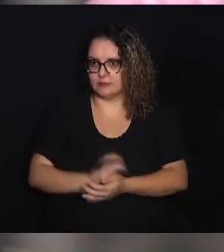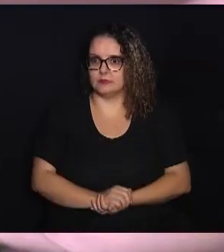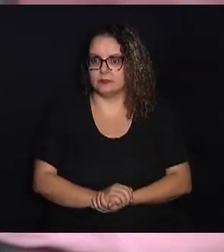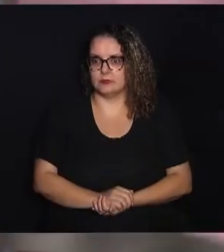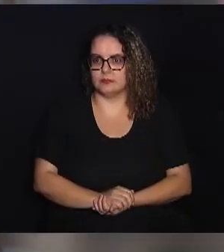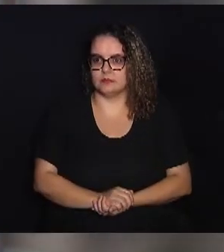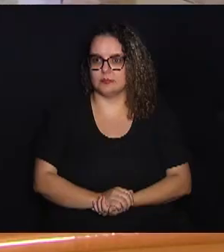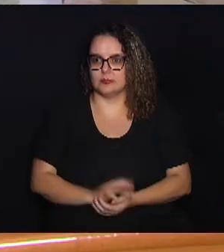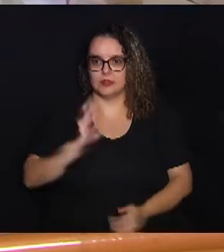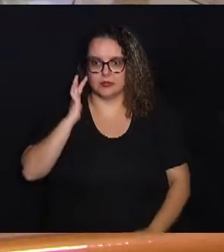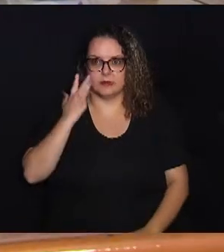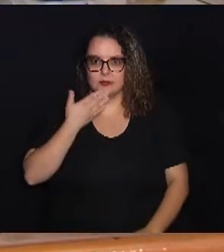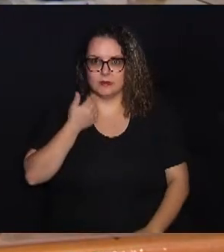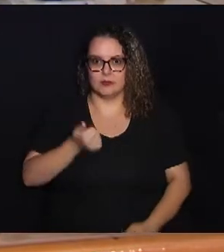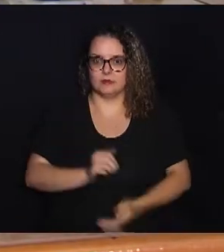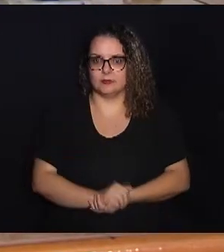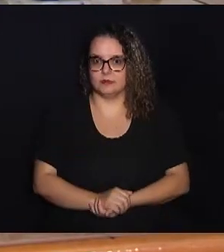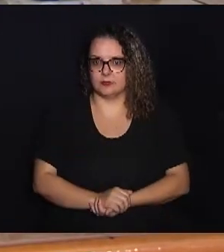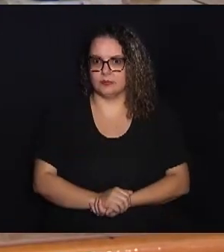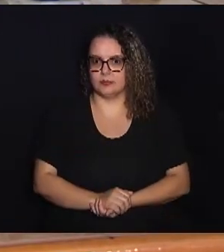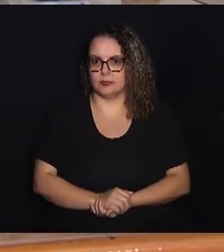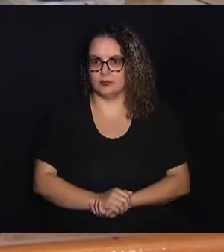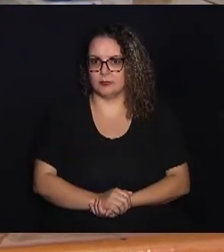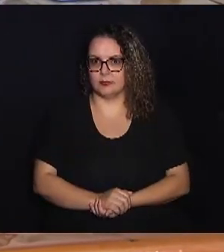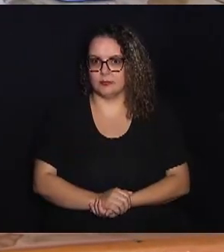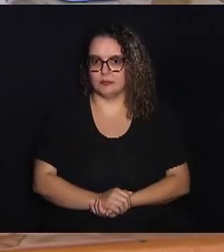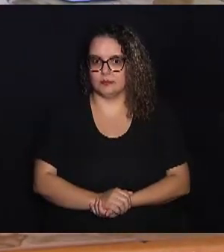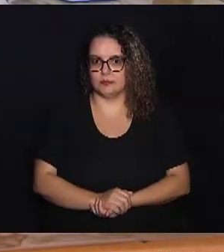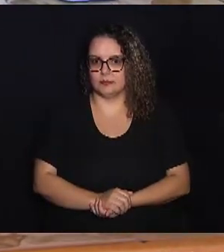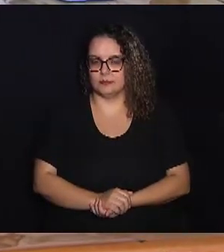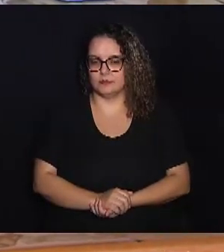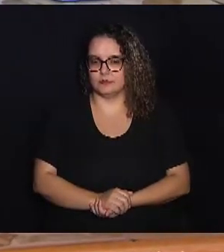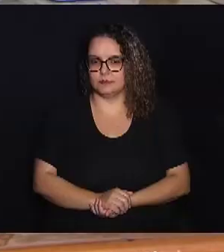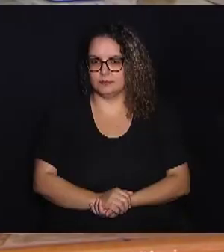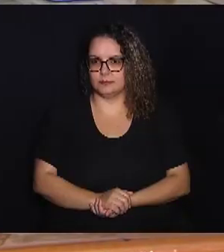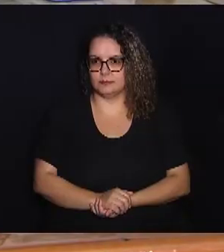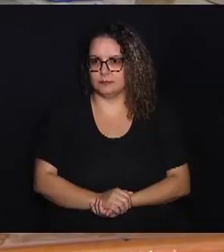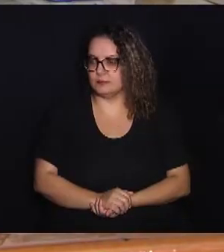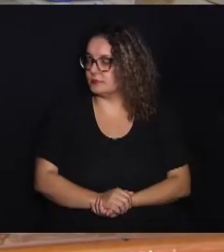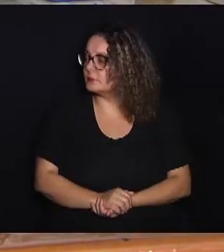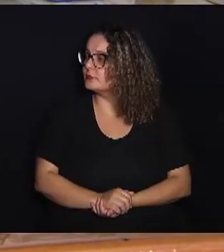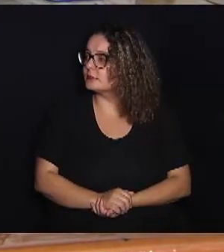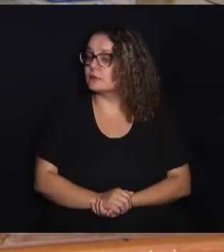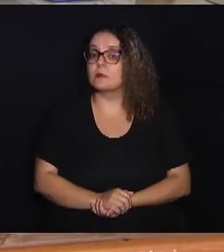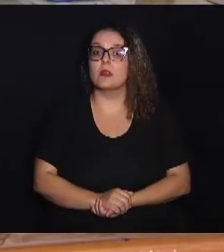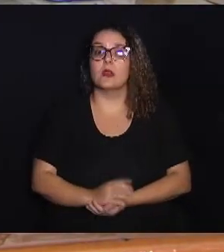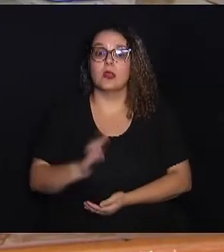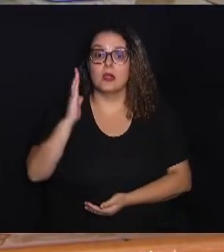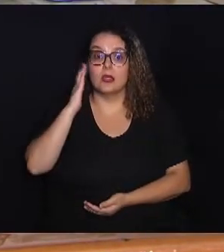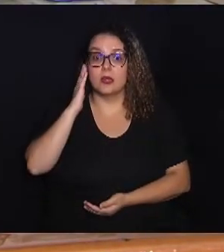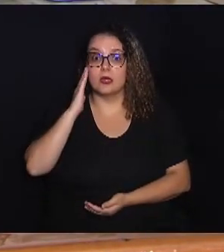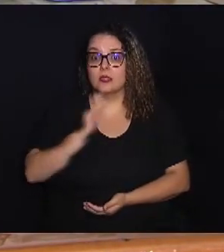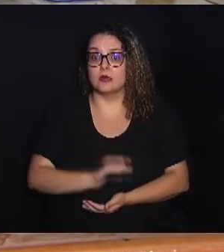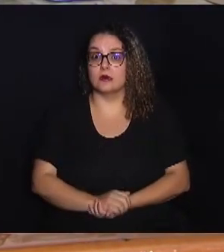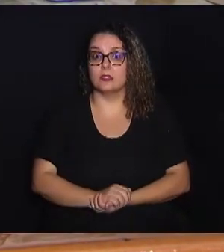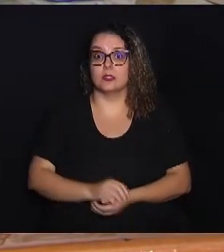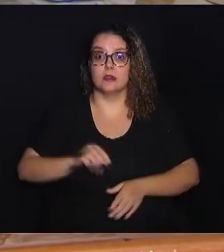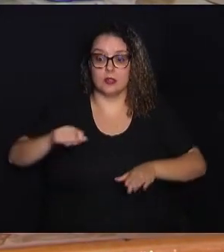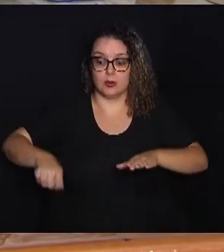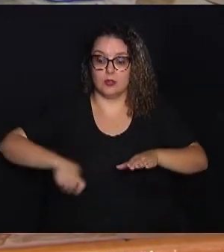complicado, não é muito prático trabalhar aqui. Então, conforme ela vai pegando uma consistência melhor, a gente